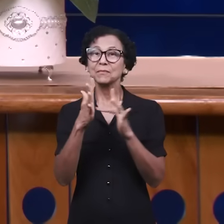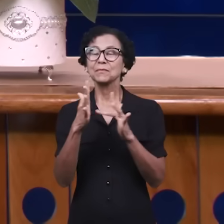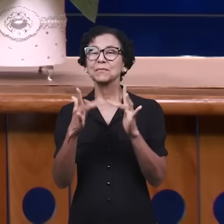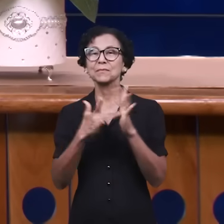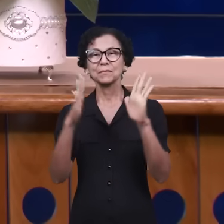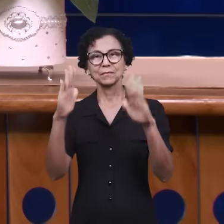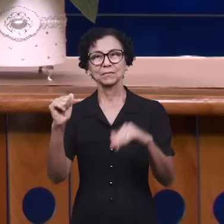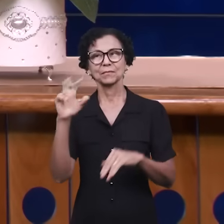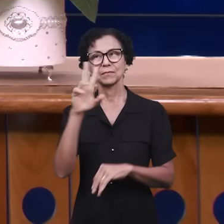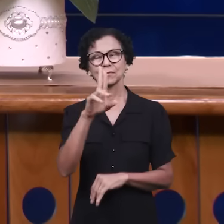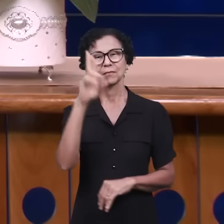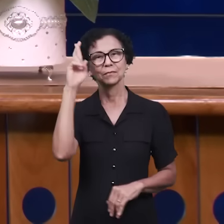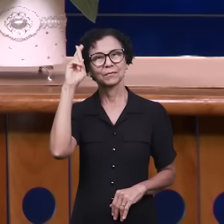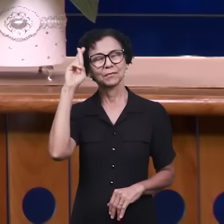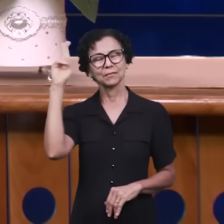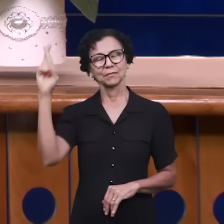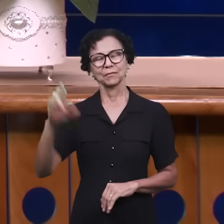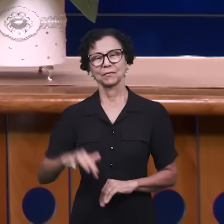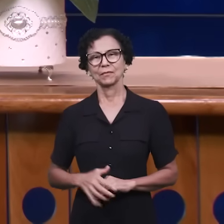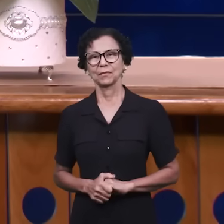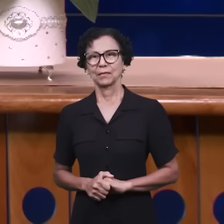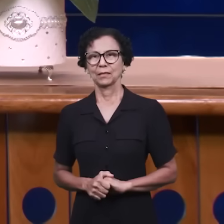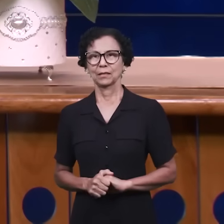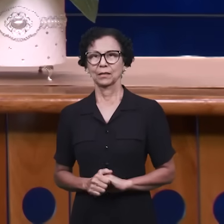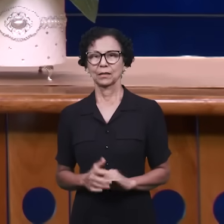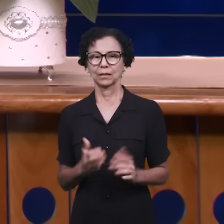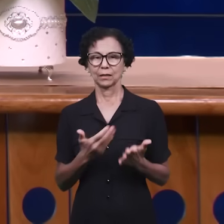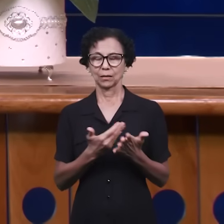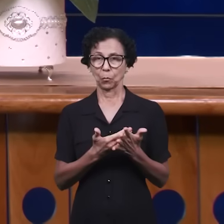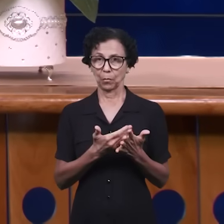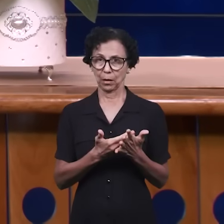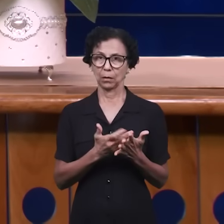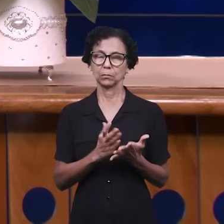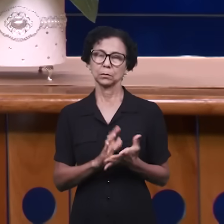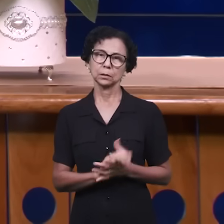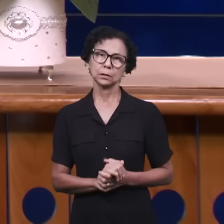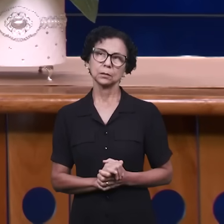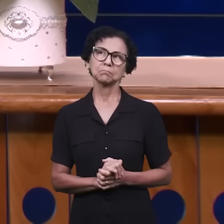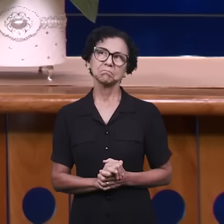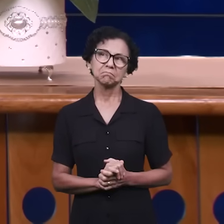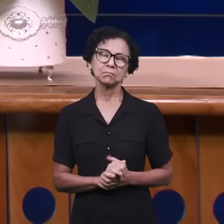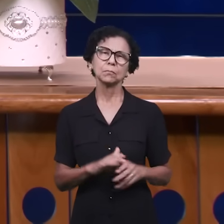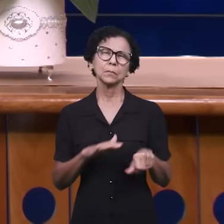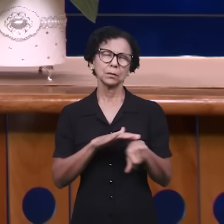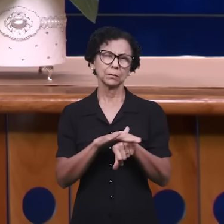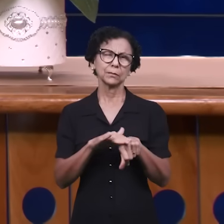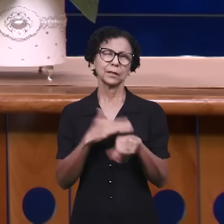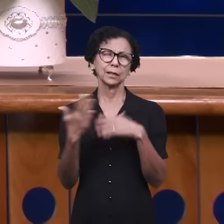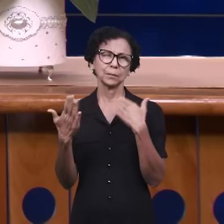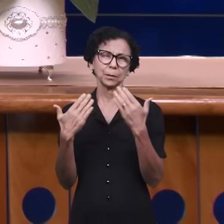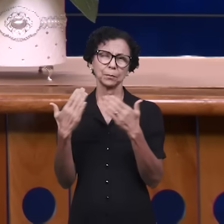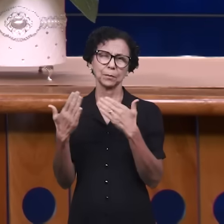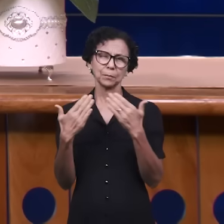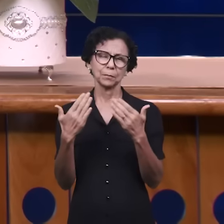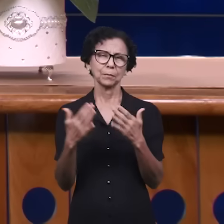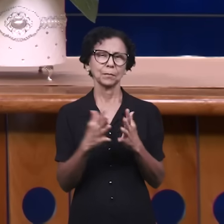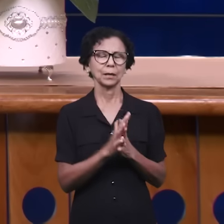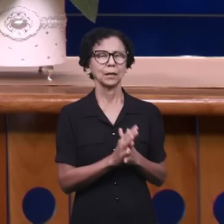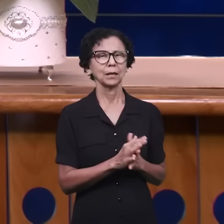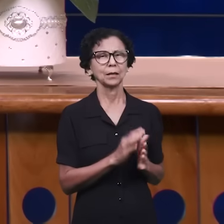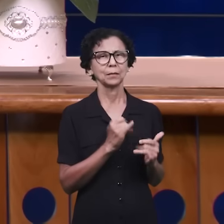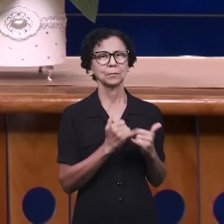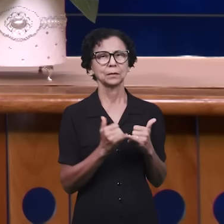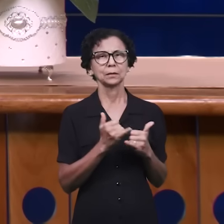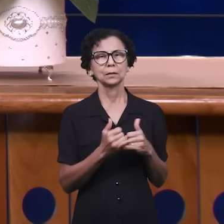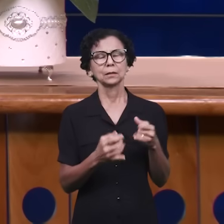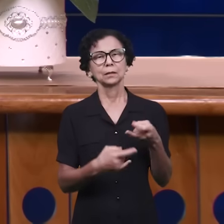Glória a Jesus, louvado seja o nome do Senhor. Nós tivemos aqui a aula que foi trazida, na verdade, uma conversa, né, em formato de